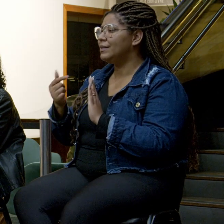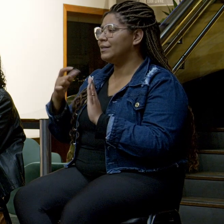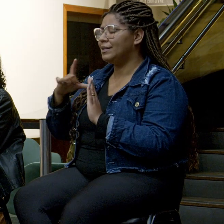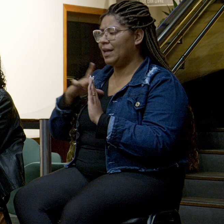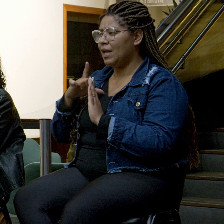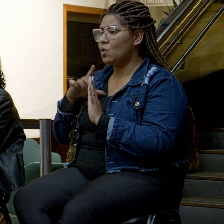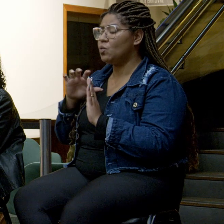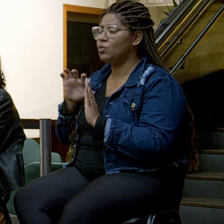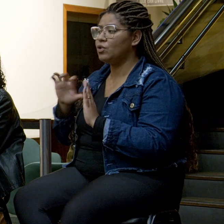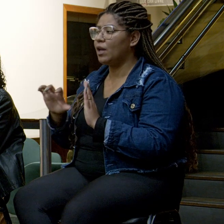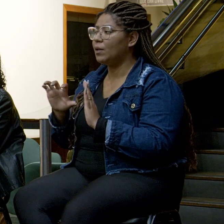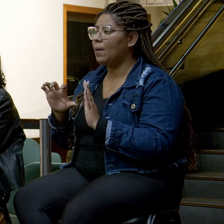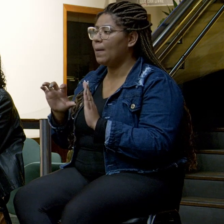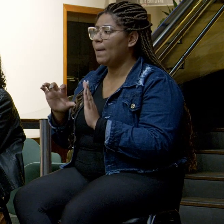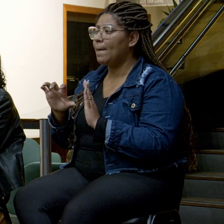sexista